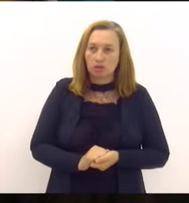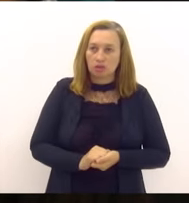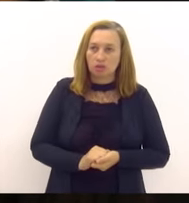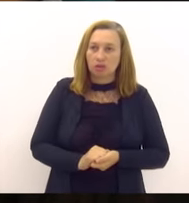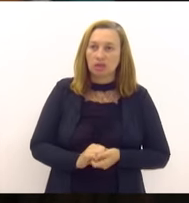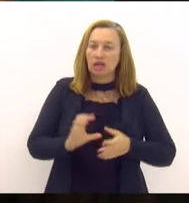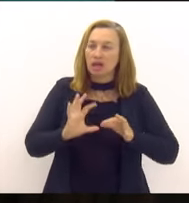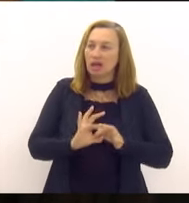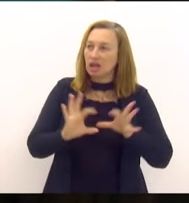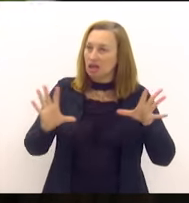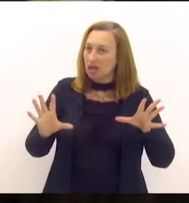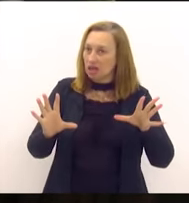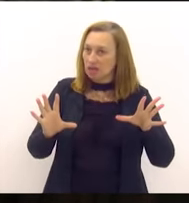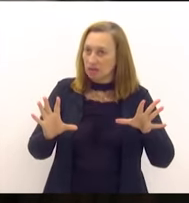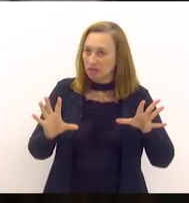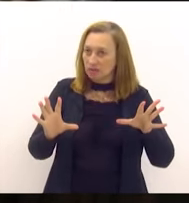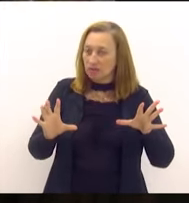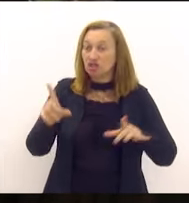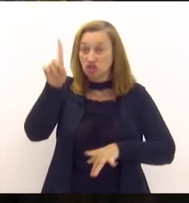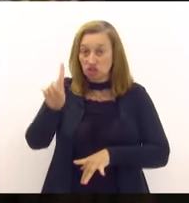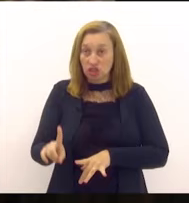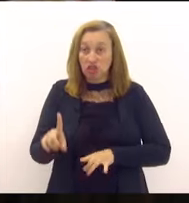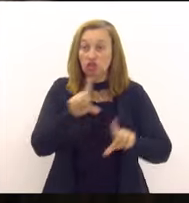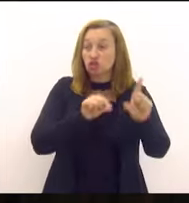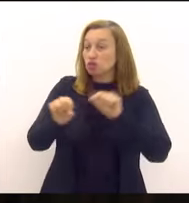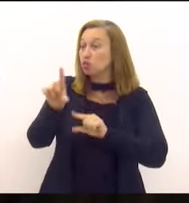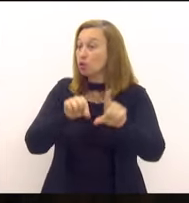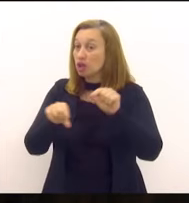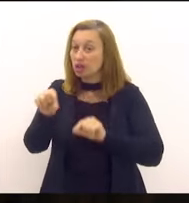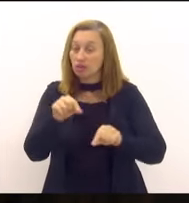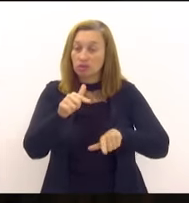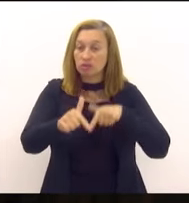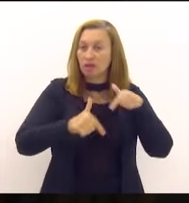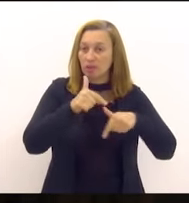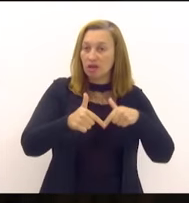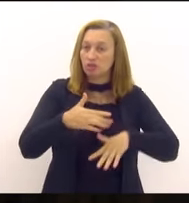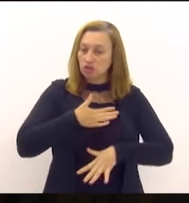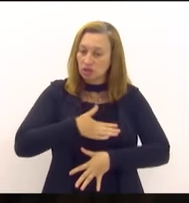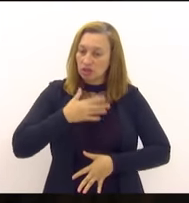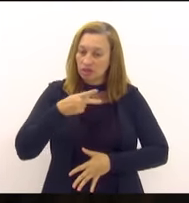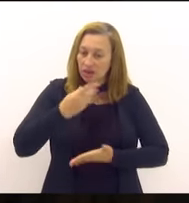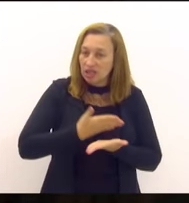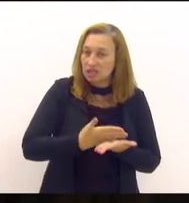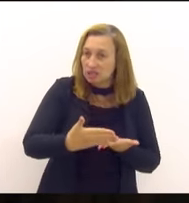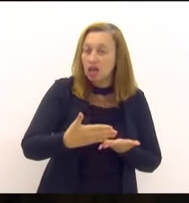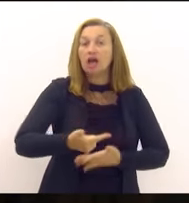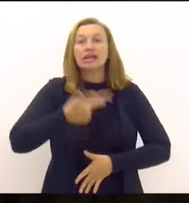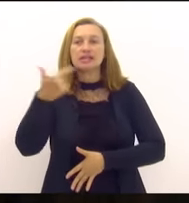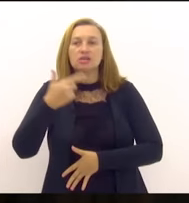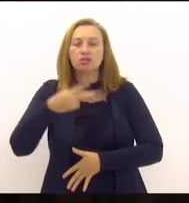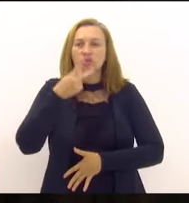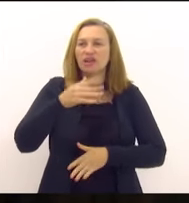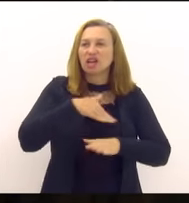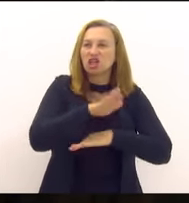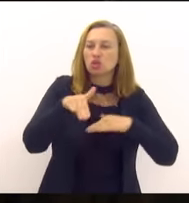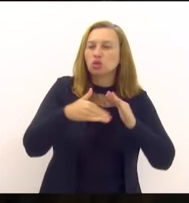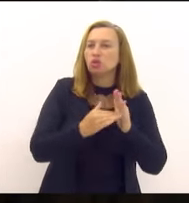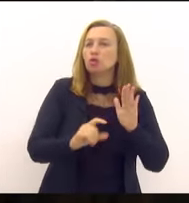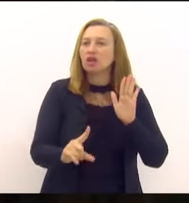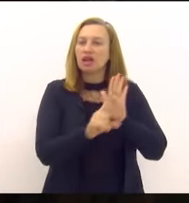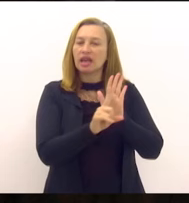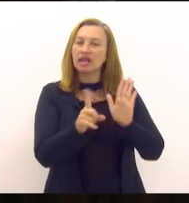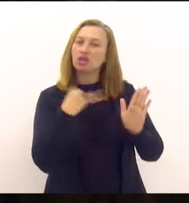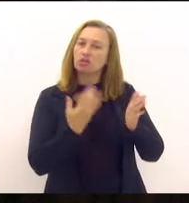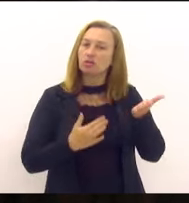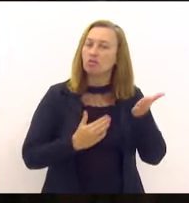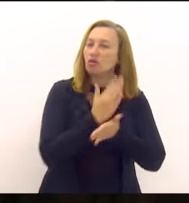nomeação dos cargos que lhe convém. Inicialmente, eu gostaria de falar isso. Segundo, para dizer que toda a legislação que a gente aprova